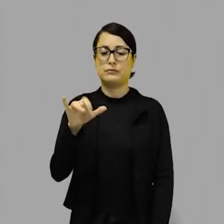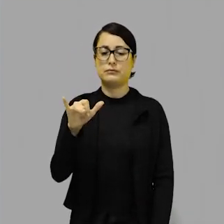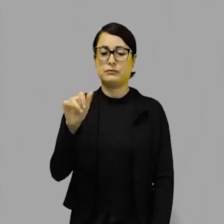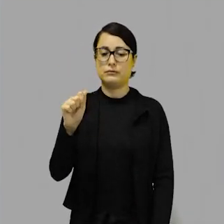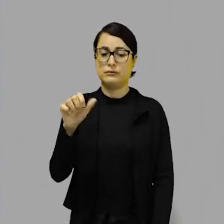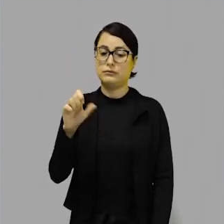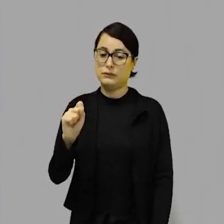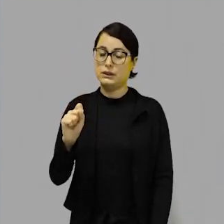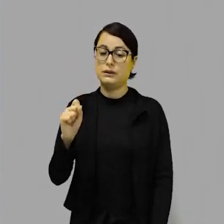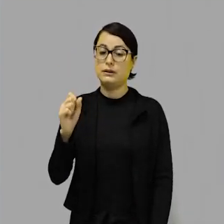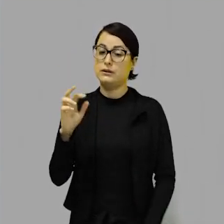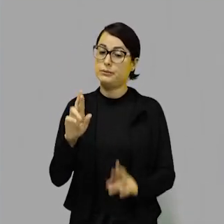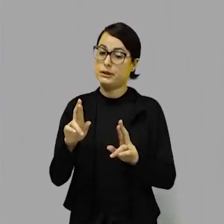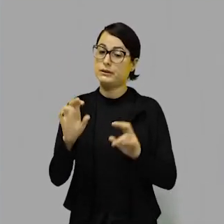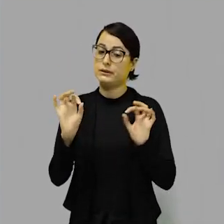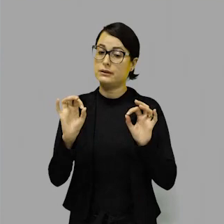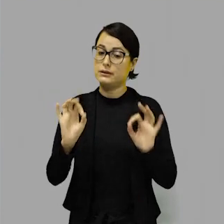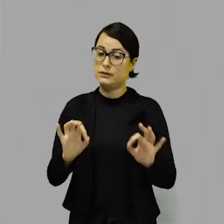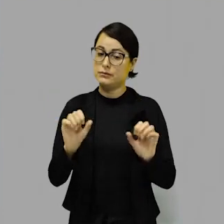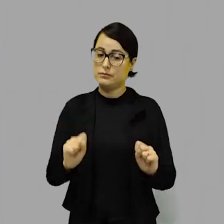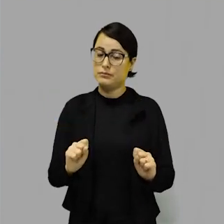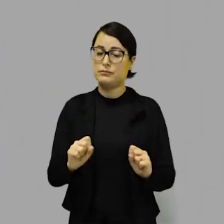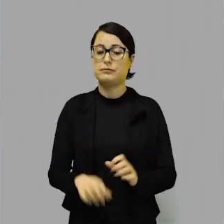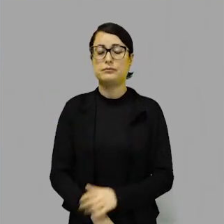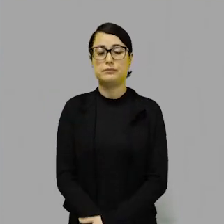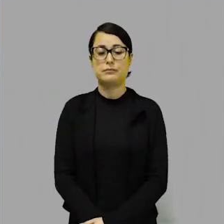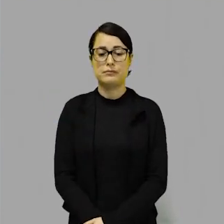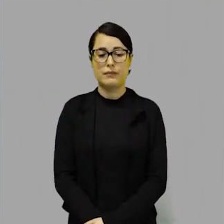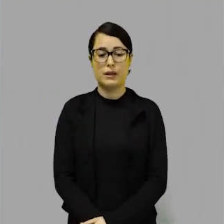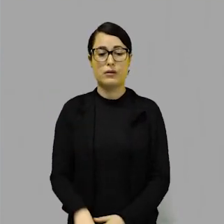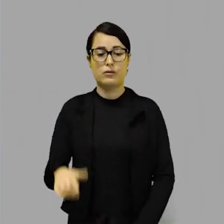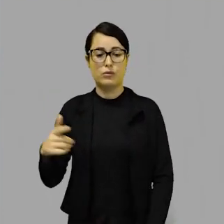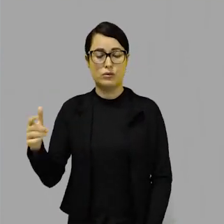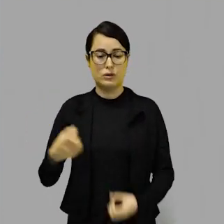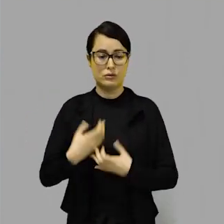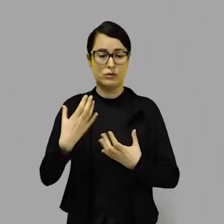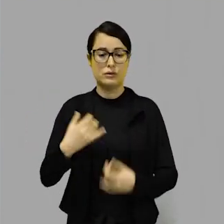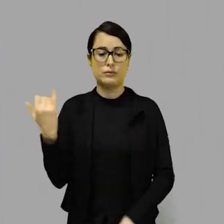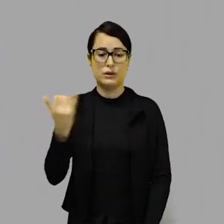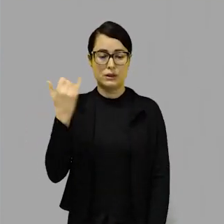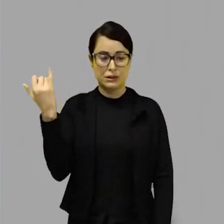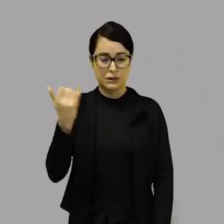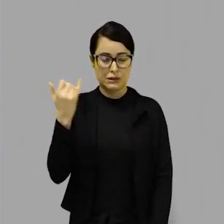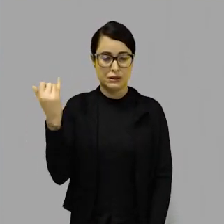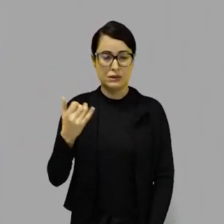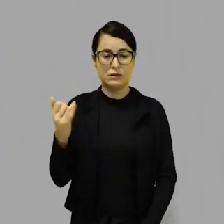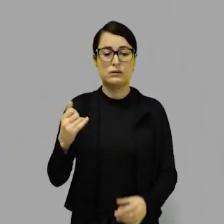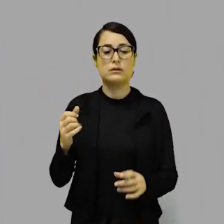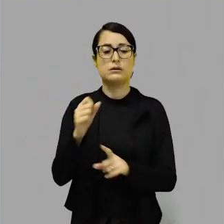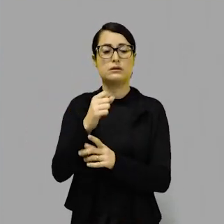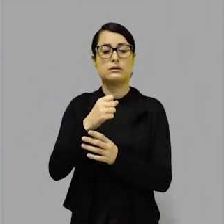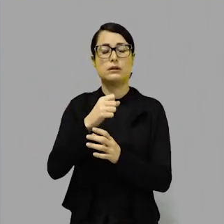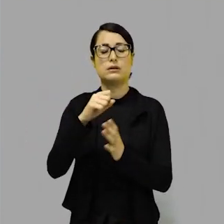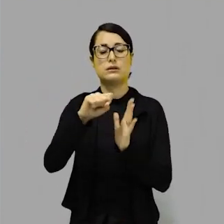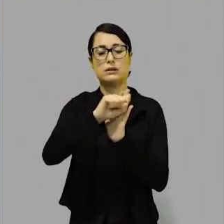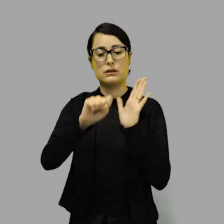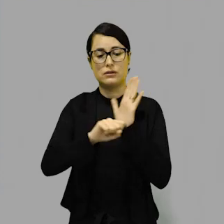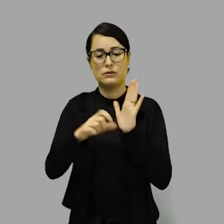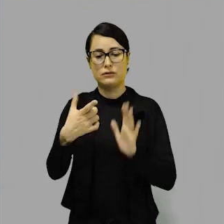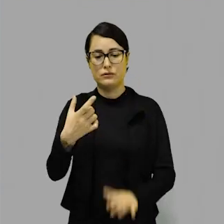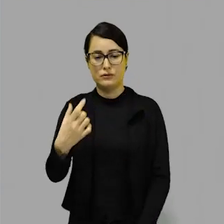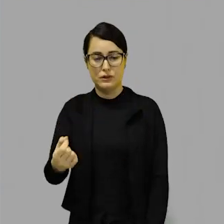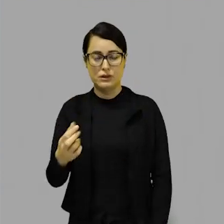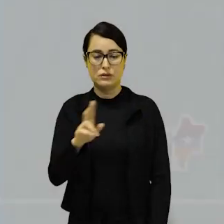Tá? E agora a gente vai falar sobre outro autor muito importante também no século XX, na sociologia contemporânea,